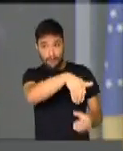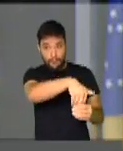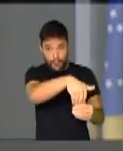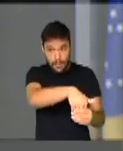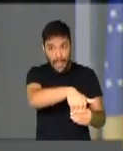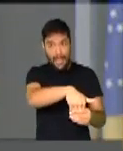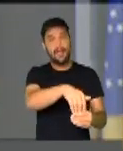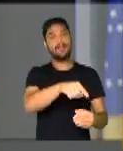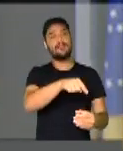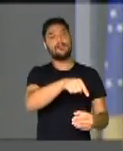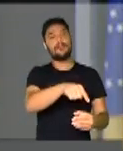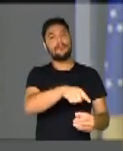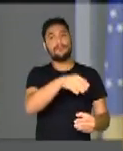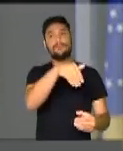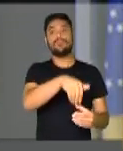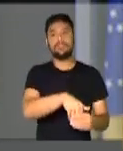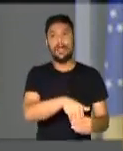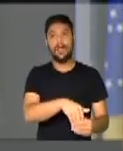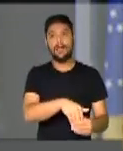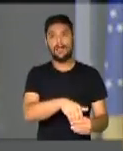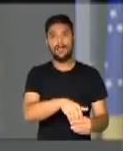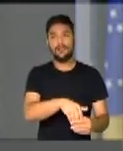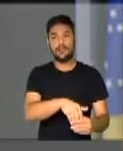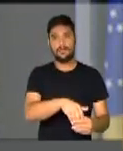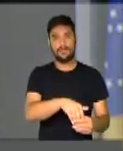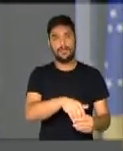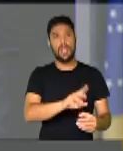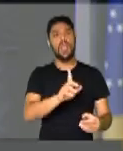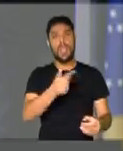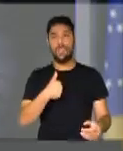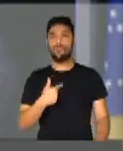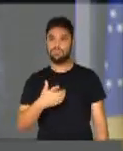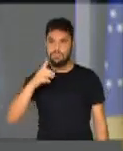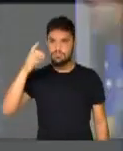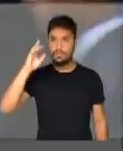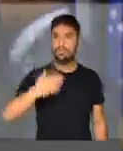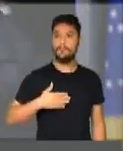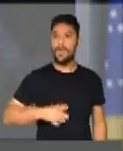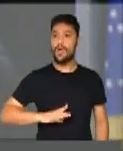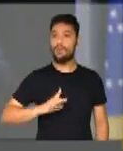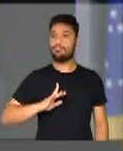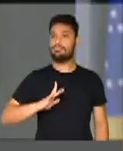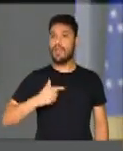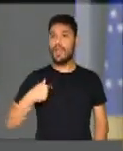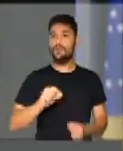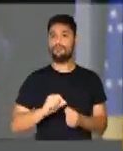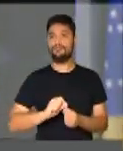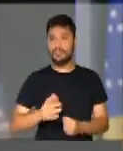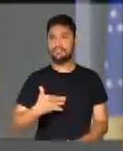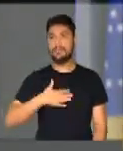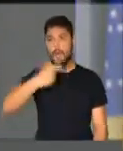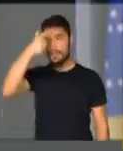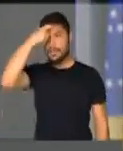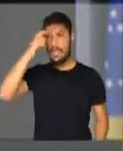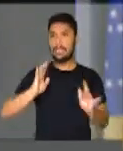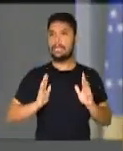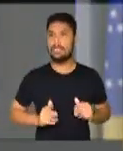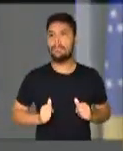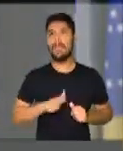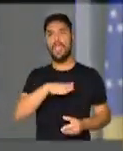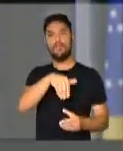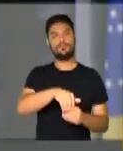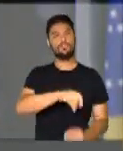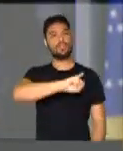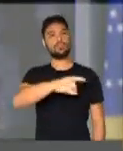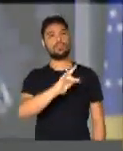os seus familiares e digam hoje: eu exercitei o Tribunal da Consciência e eu votei